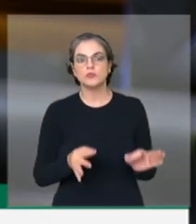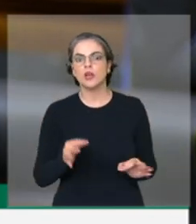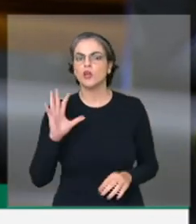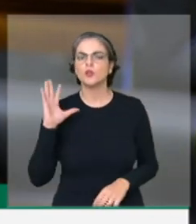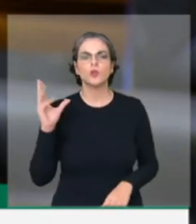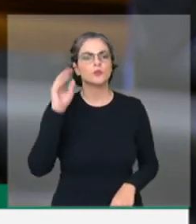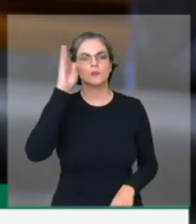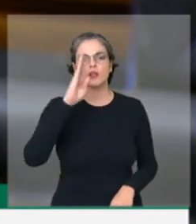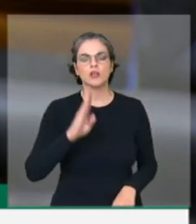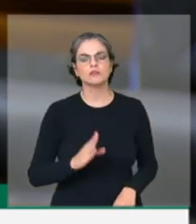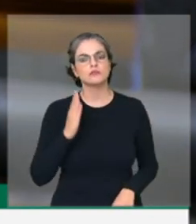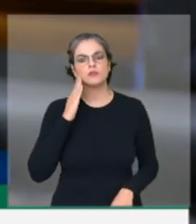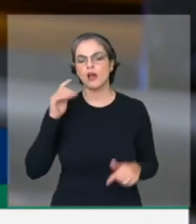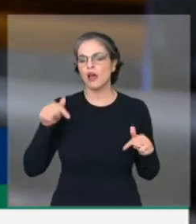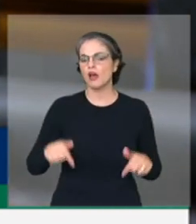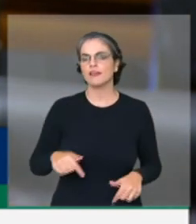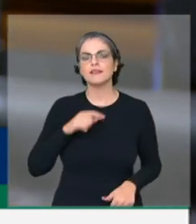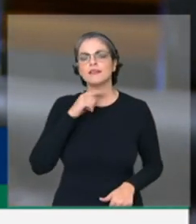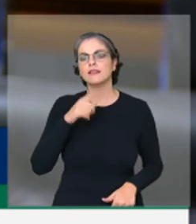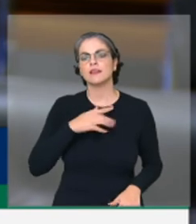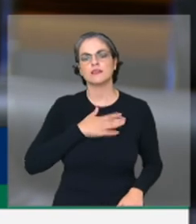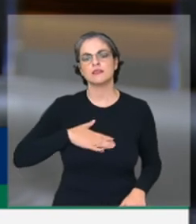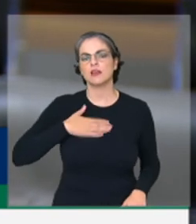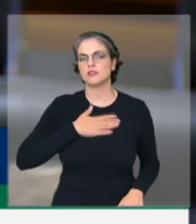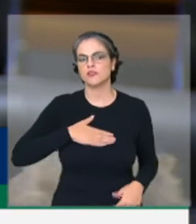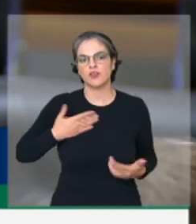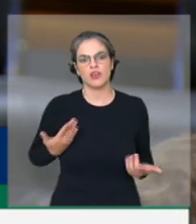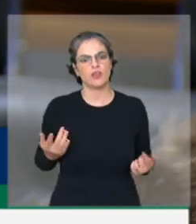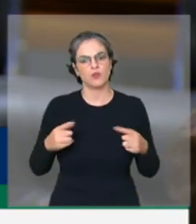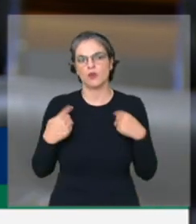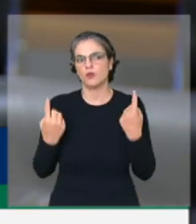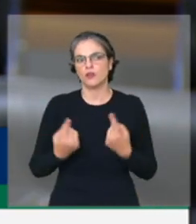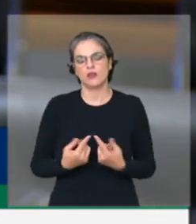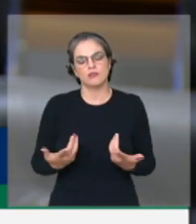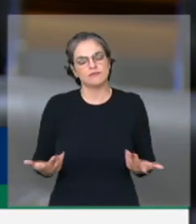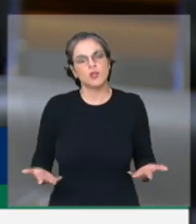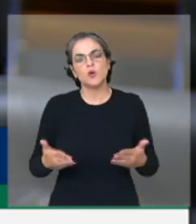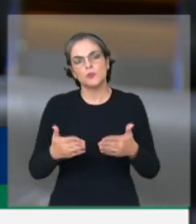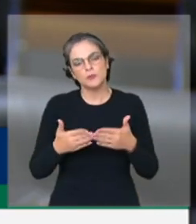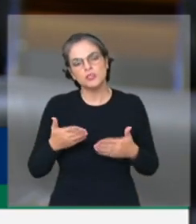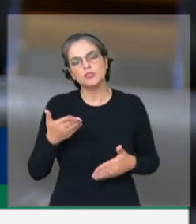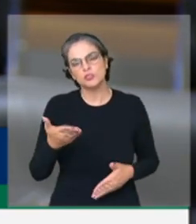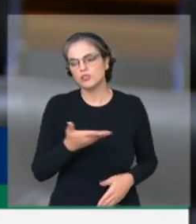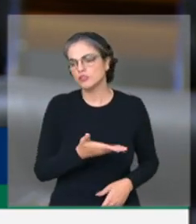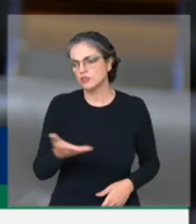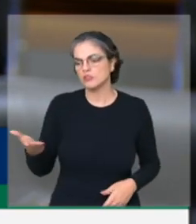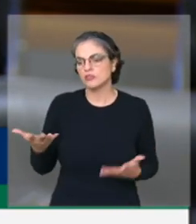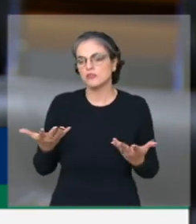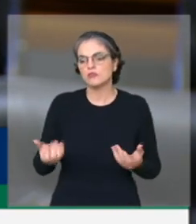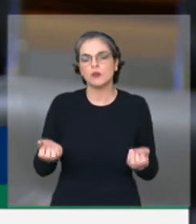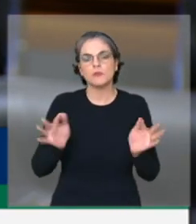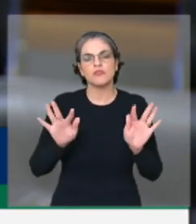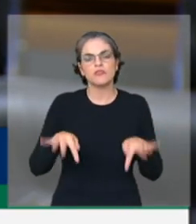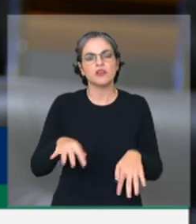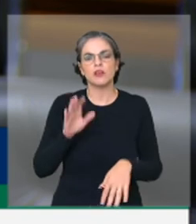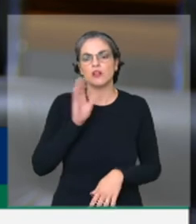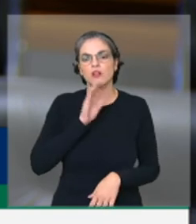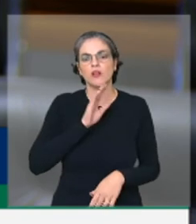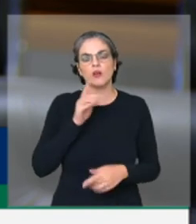que não tem nenhum deputado aqui satisfeito com essa sessão, eu queria contar com o apoio dos nobres pares para que encerremos a discussão